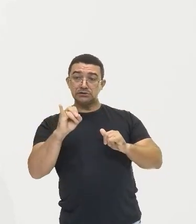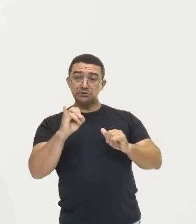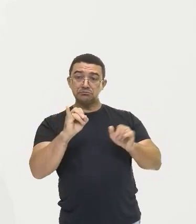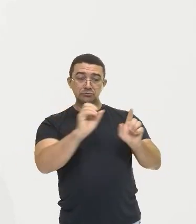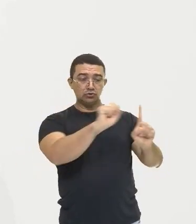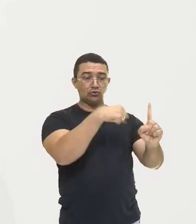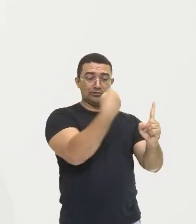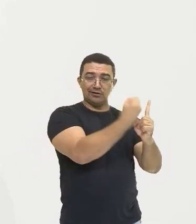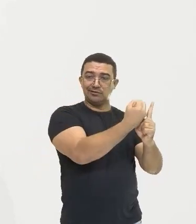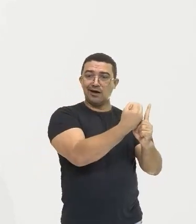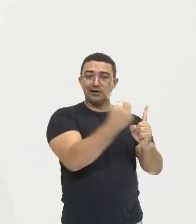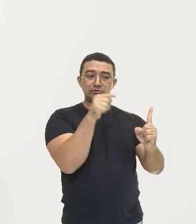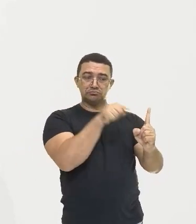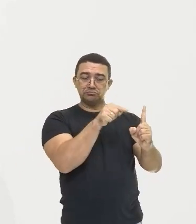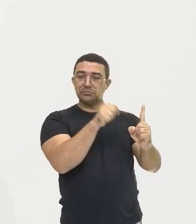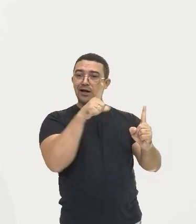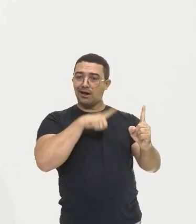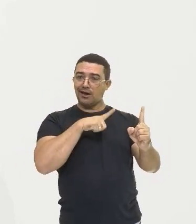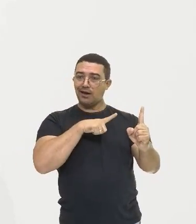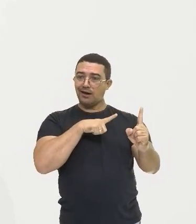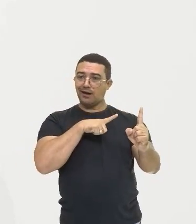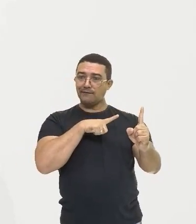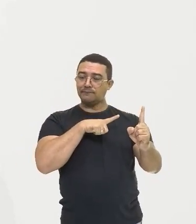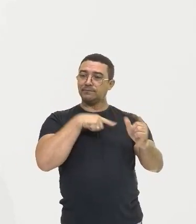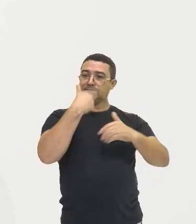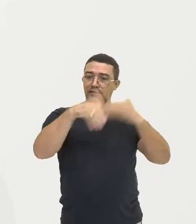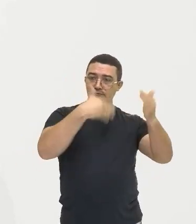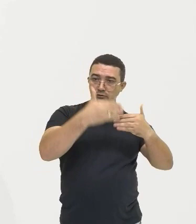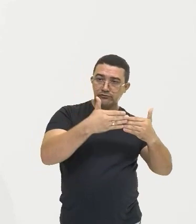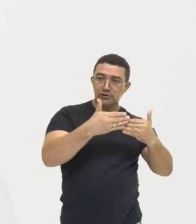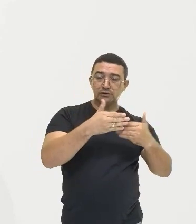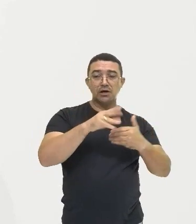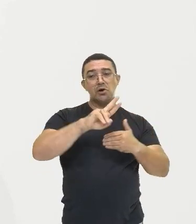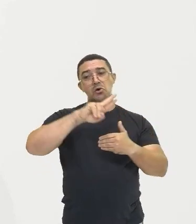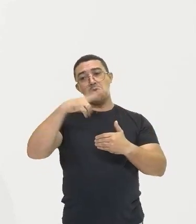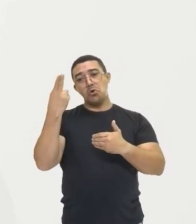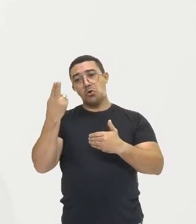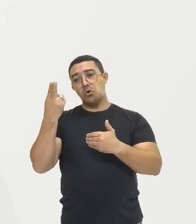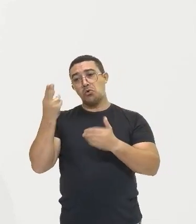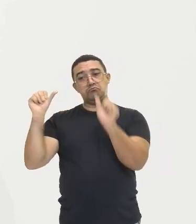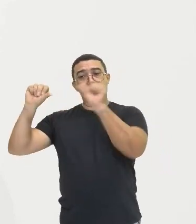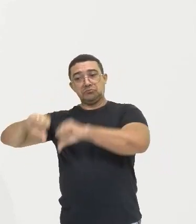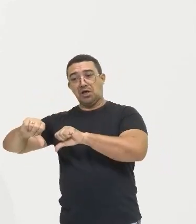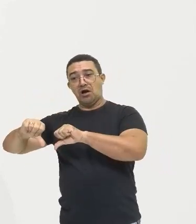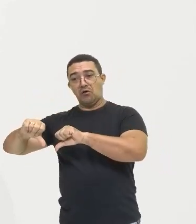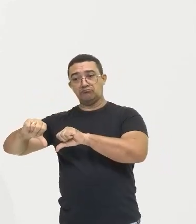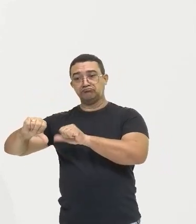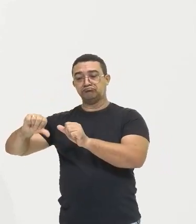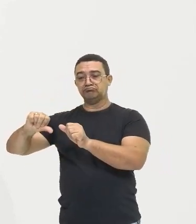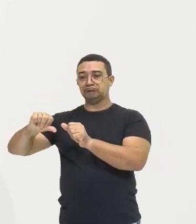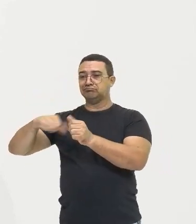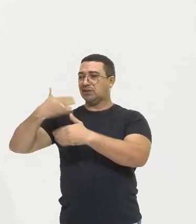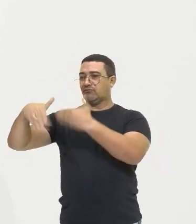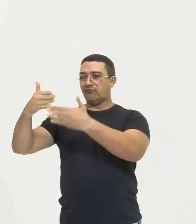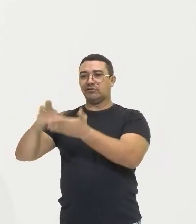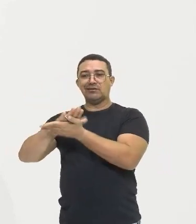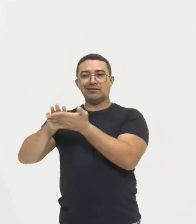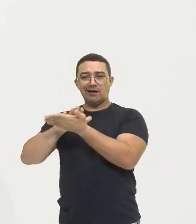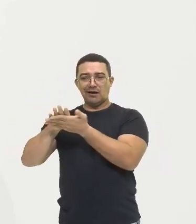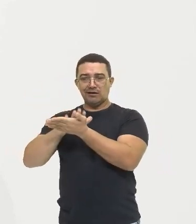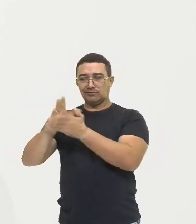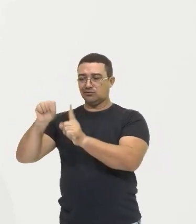sociedade ela é desenvolvida ou não. Tudo bem? Olha só, nós temos os